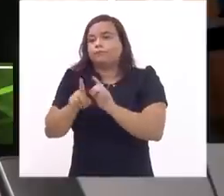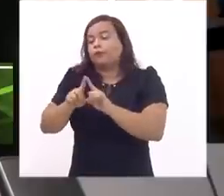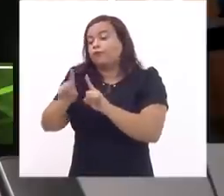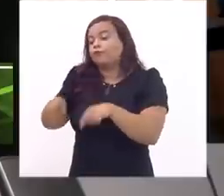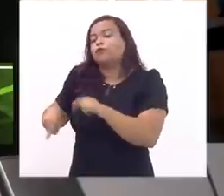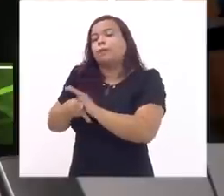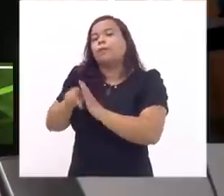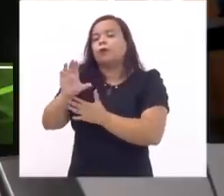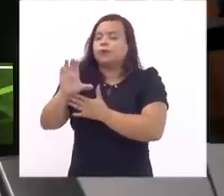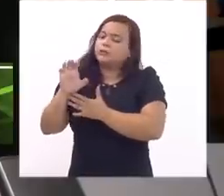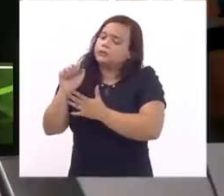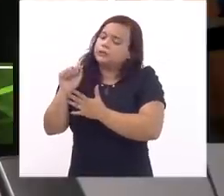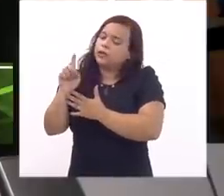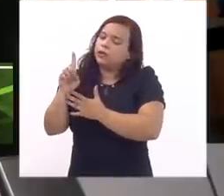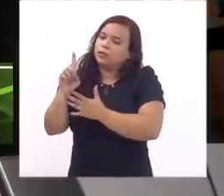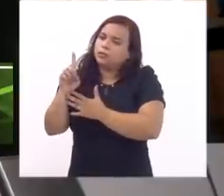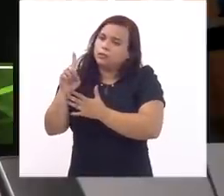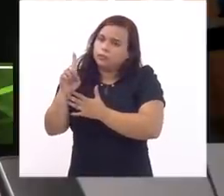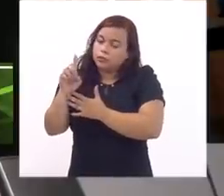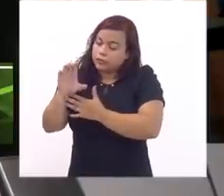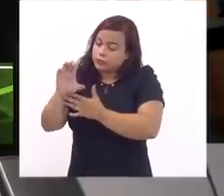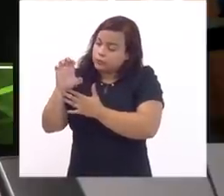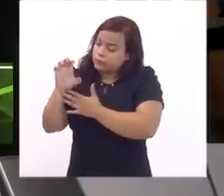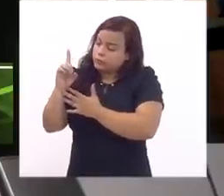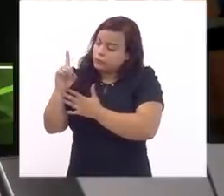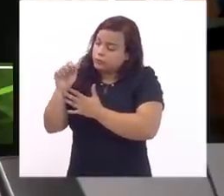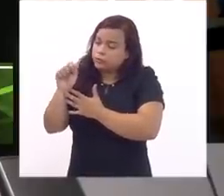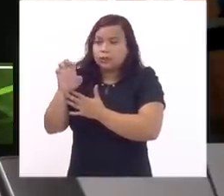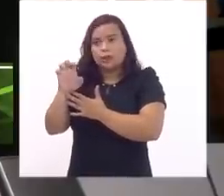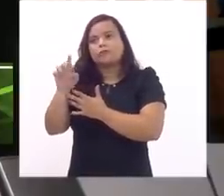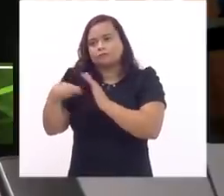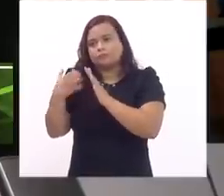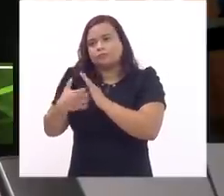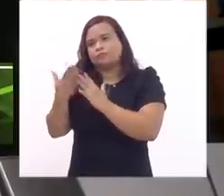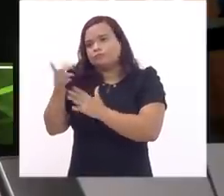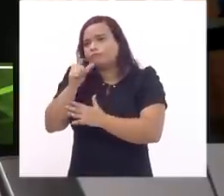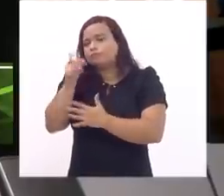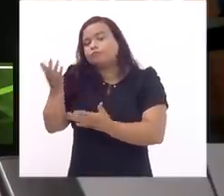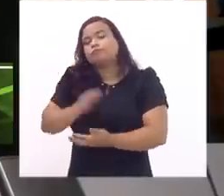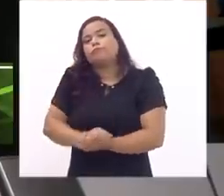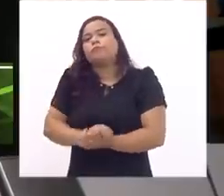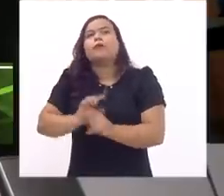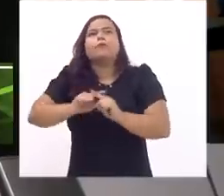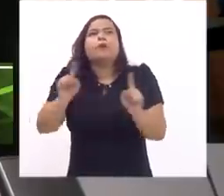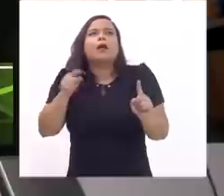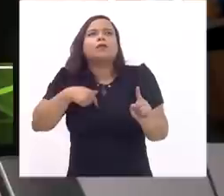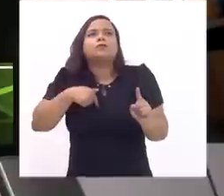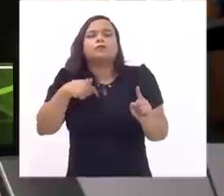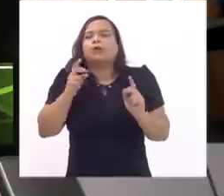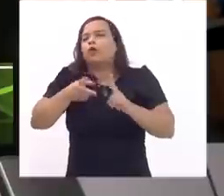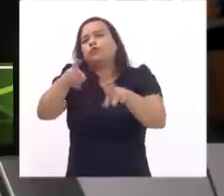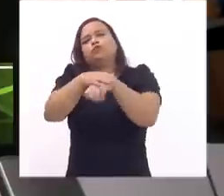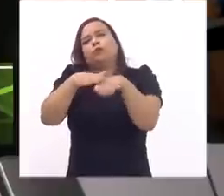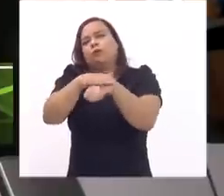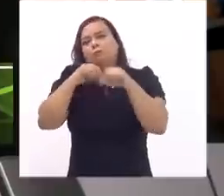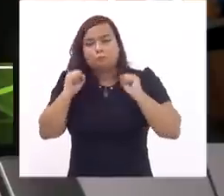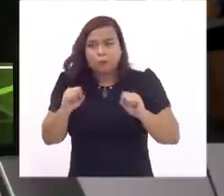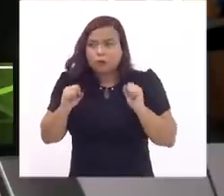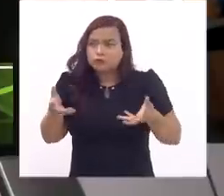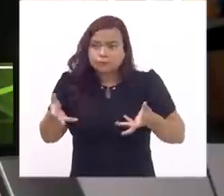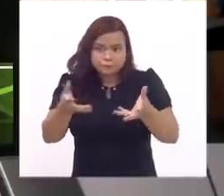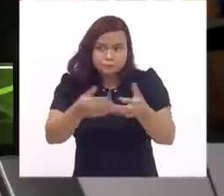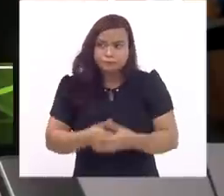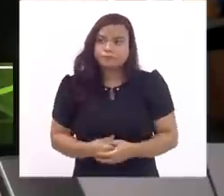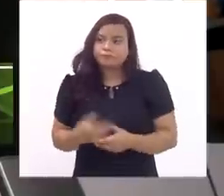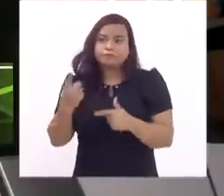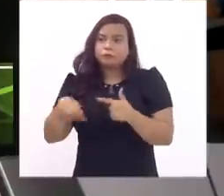Mas eu também não vejo nenhum problema da gente continuar a conversa. Eu não vejo nenhum problema.